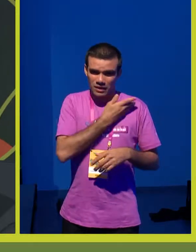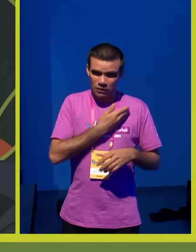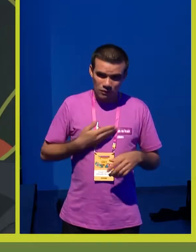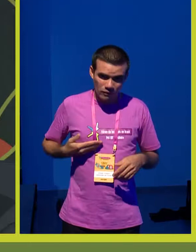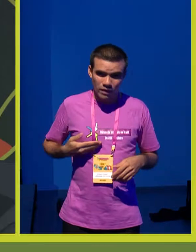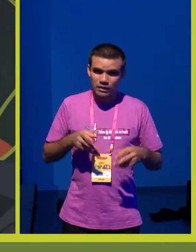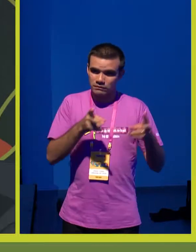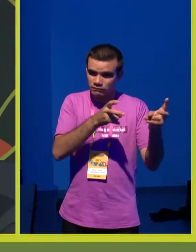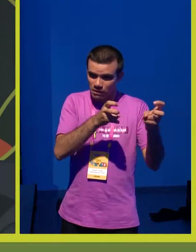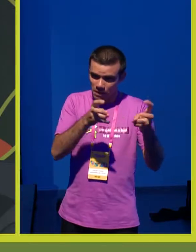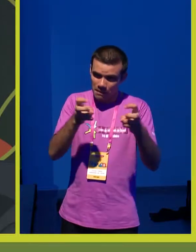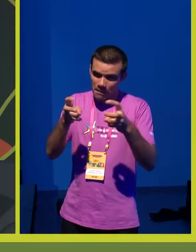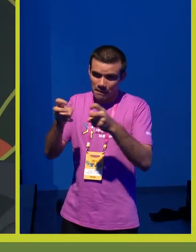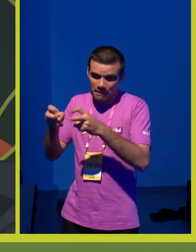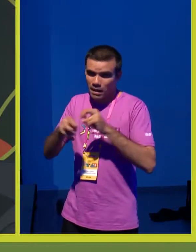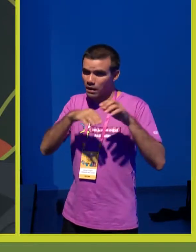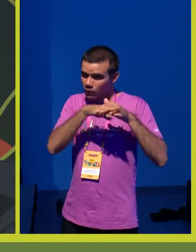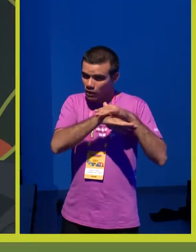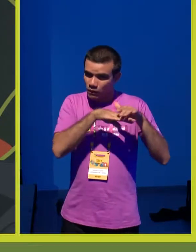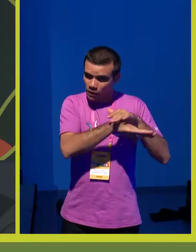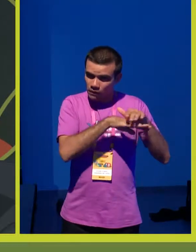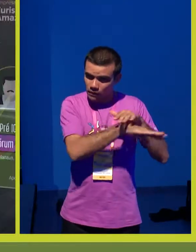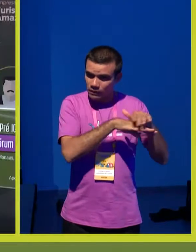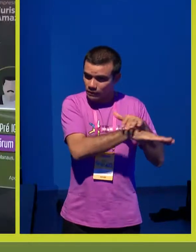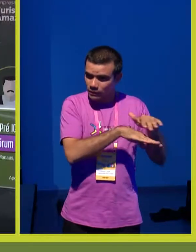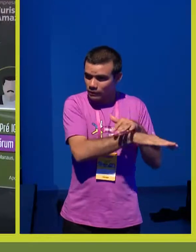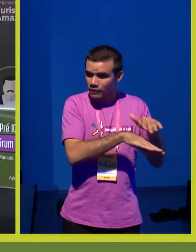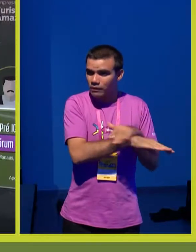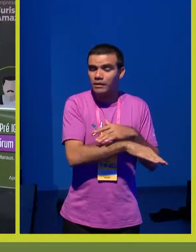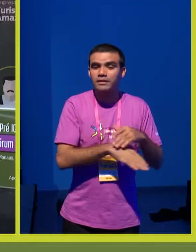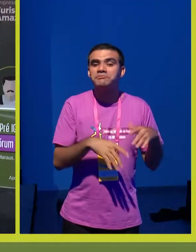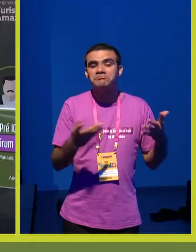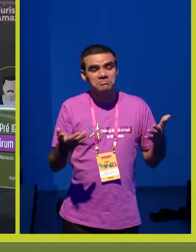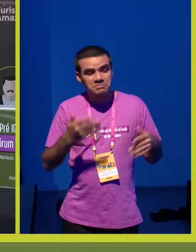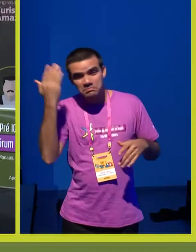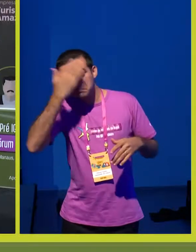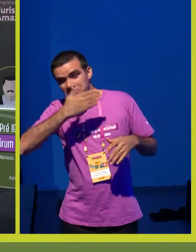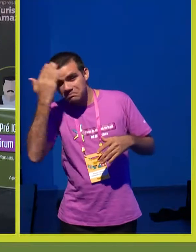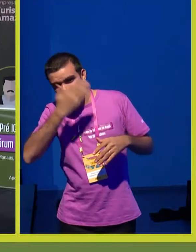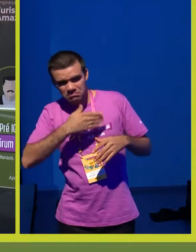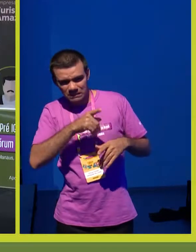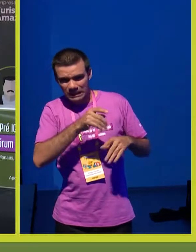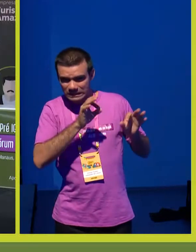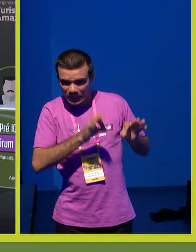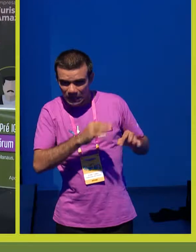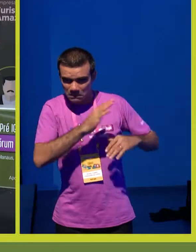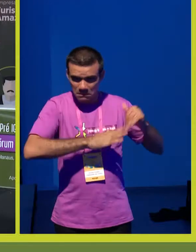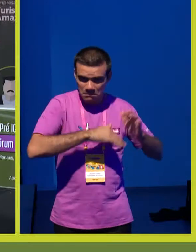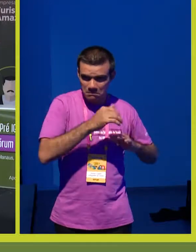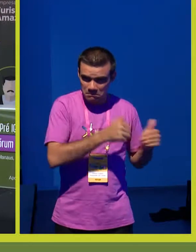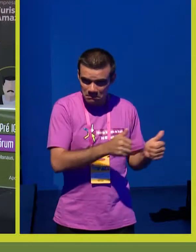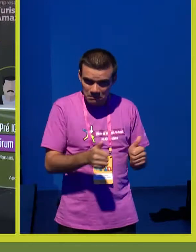está coletando informação está armazenando uma base proprietária e você não tem ideia se eles estão qualificando ou não